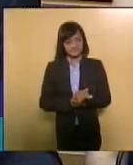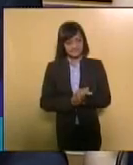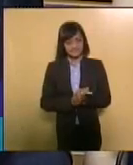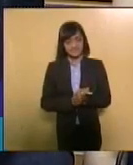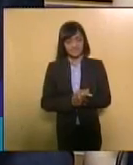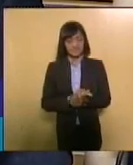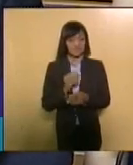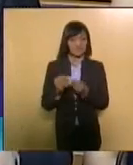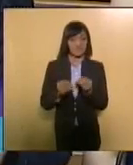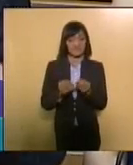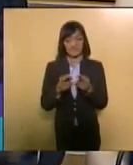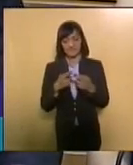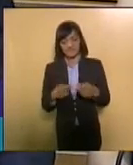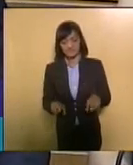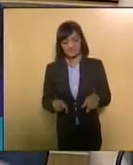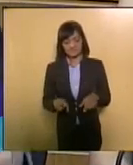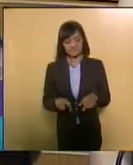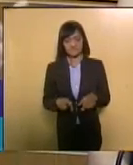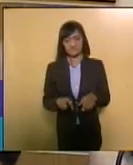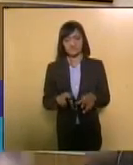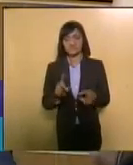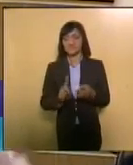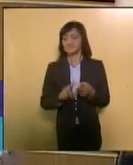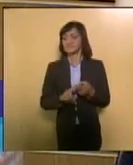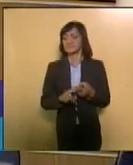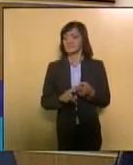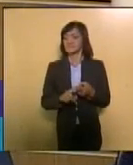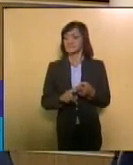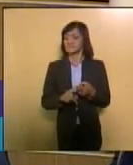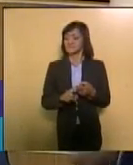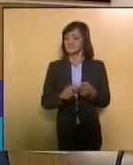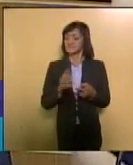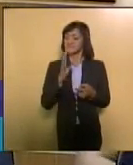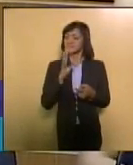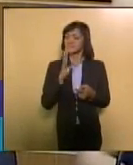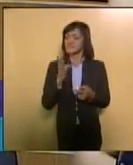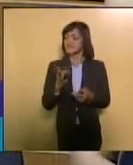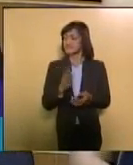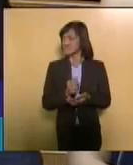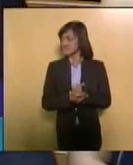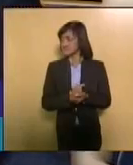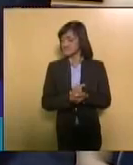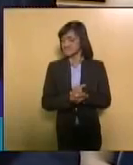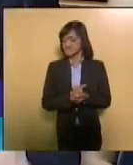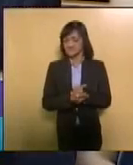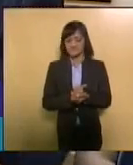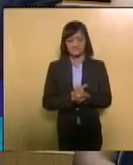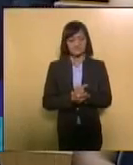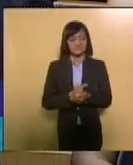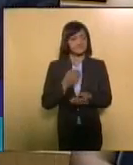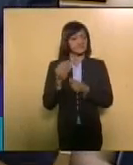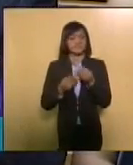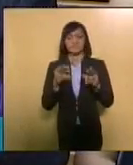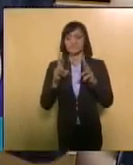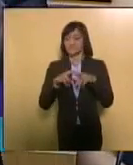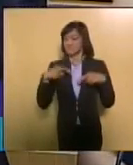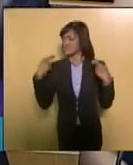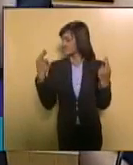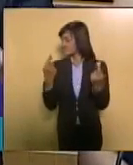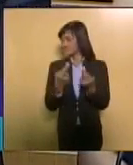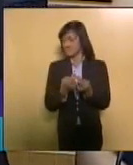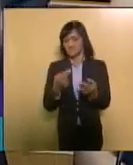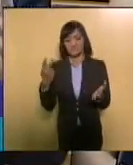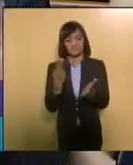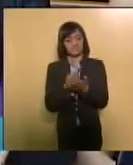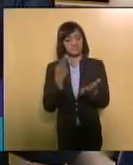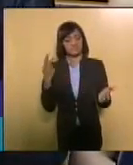improvisação na base do achismo como a gente se conhece hisória aqui com na base daquela reunião de última hora aconteceu o